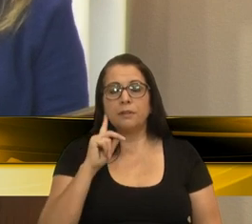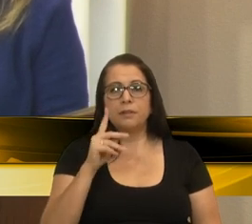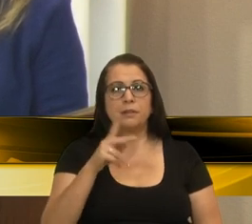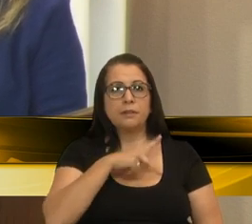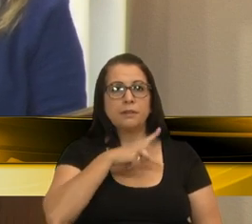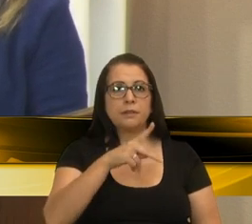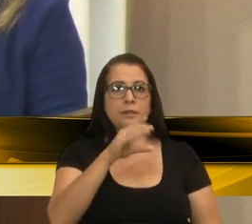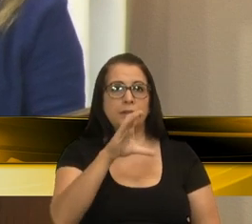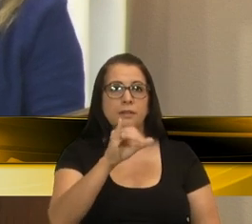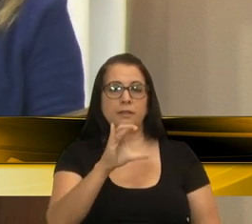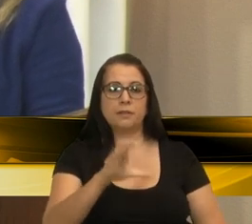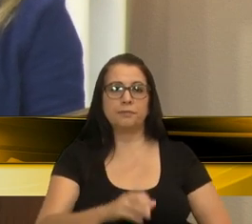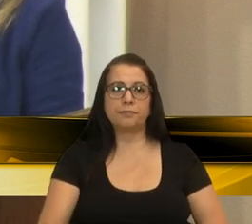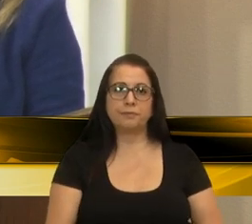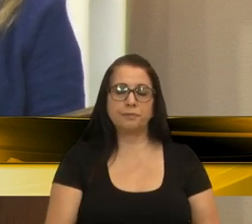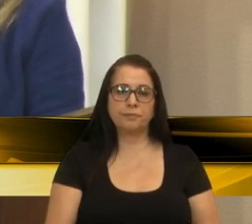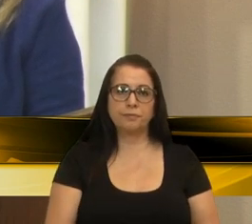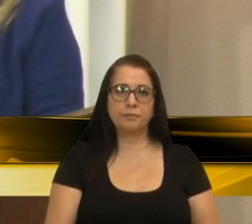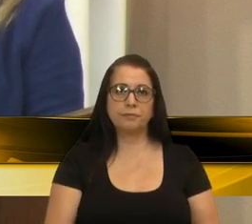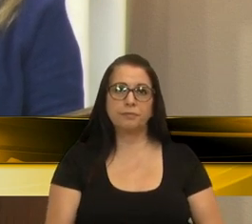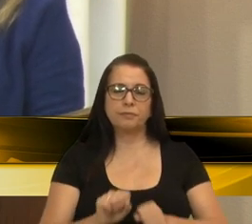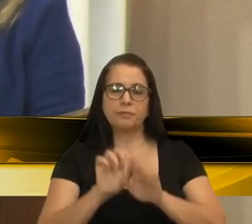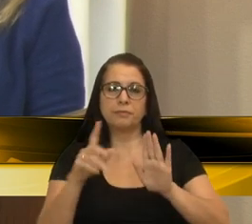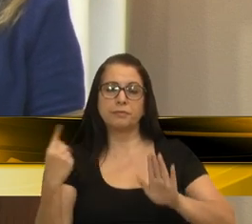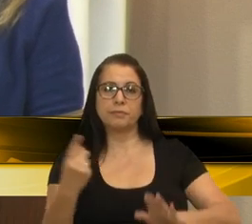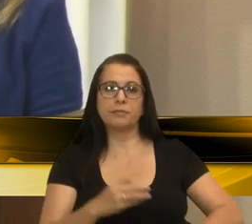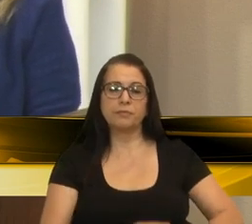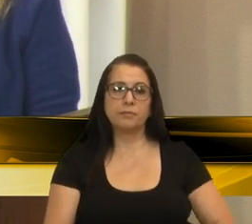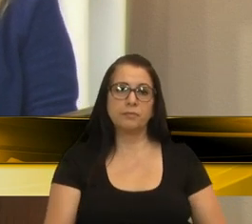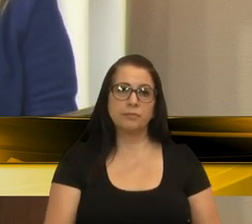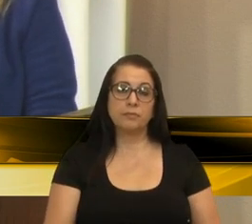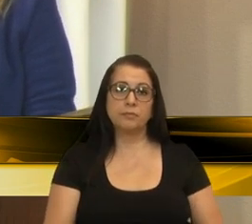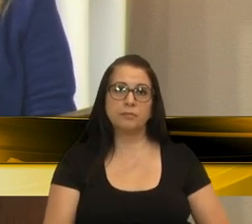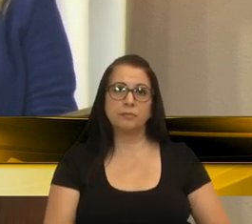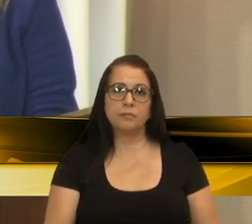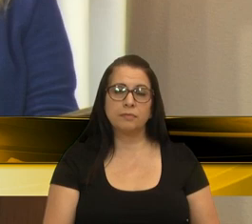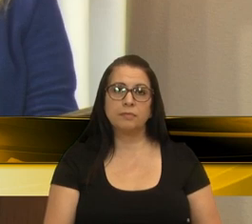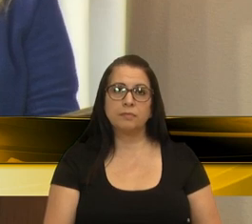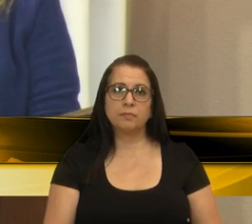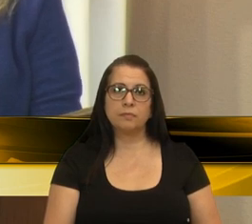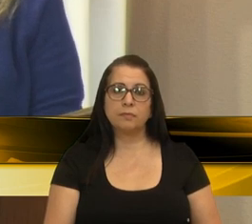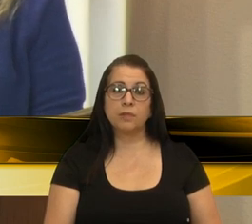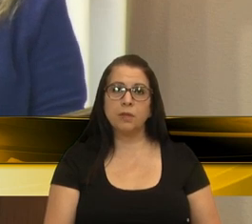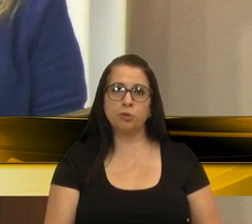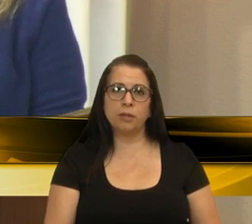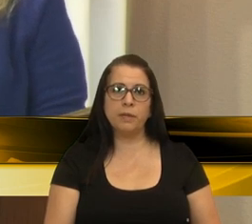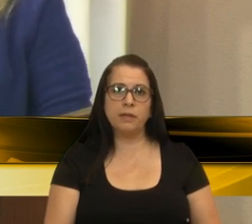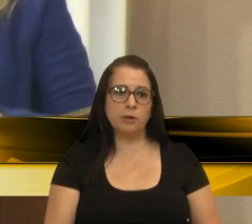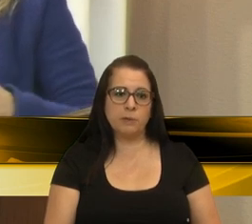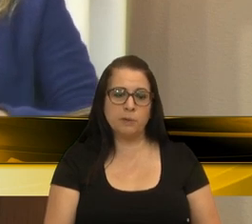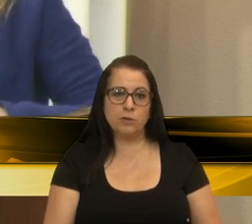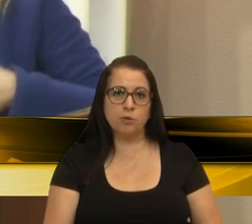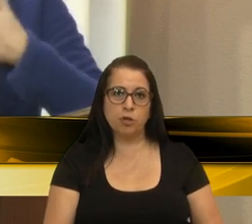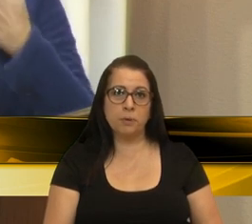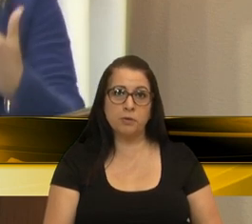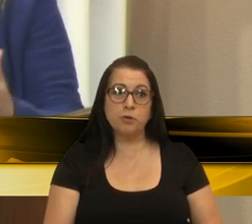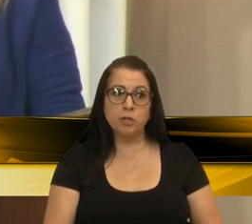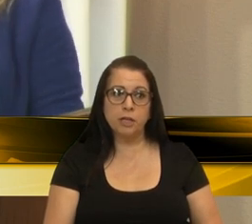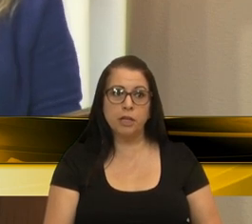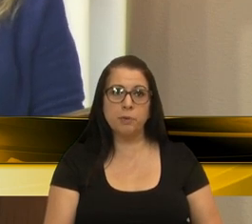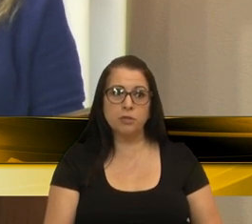presidente da SIC foi muito claro em pedir de volta uma cidade que se